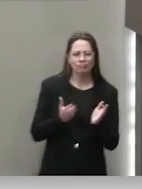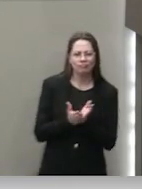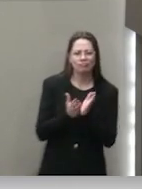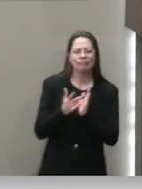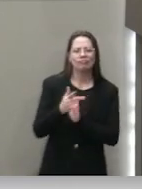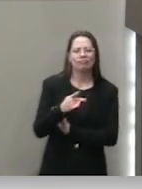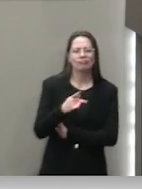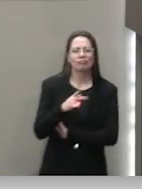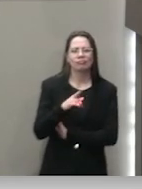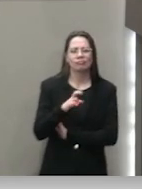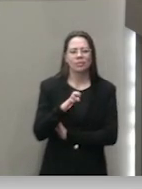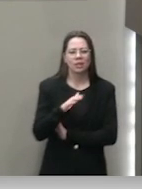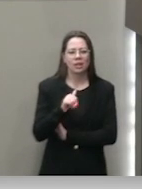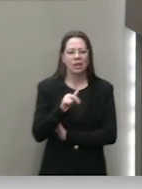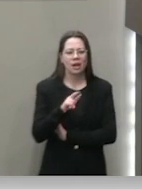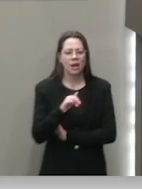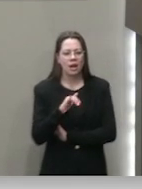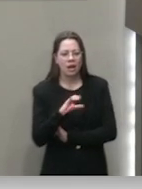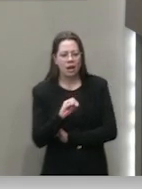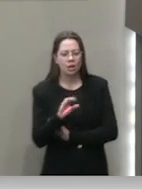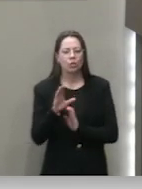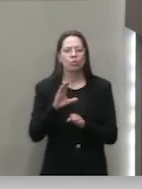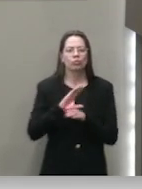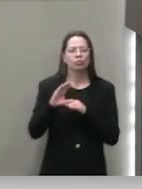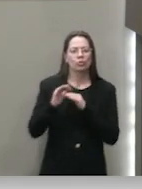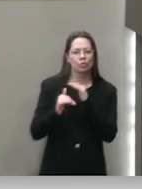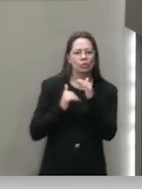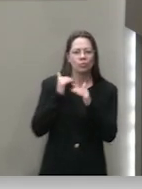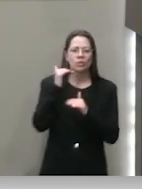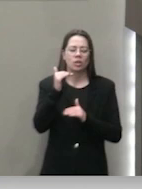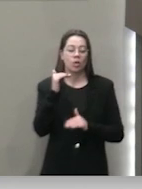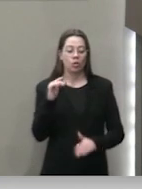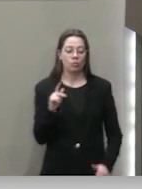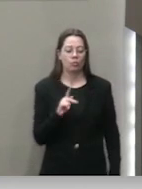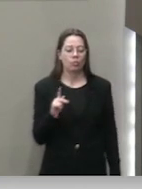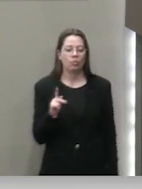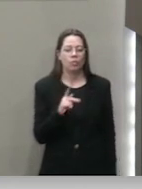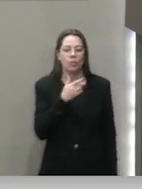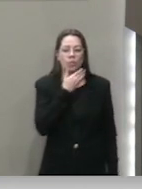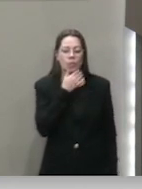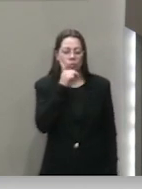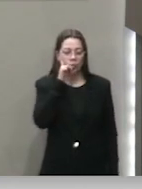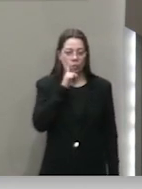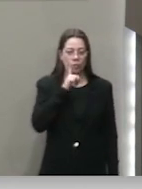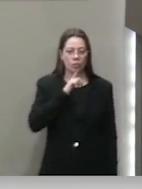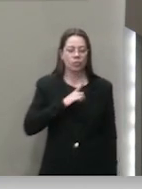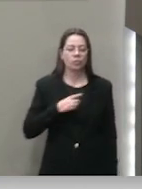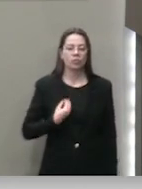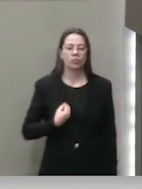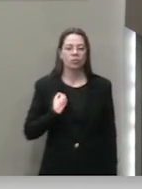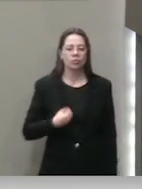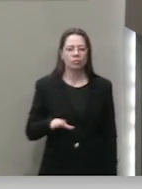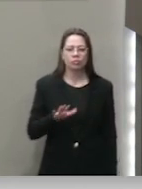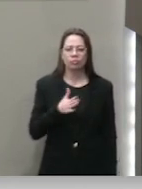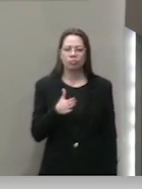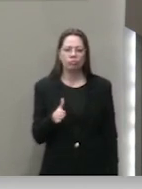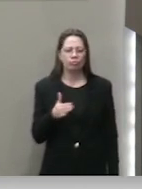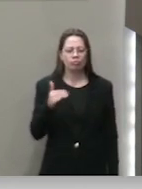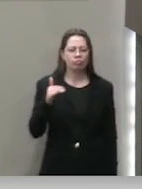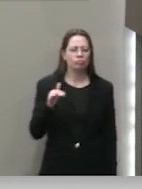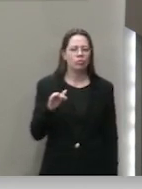as profissões em curso superior, o professor, a professora, são os que